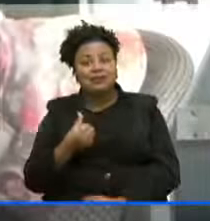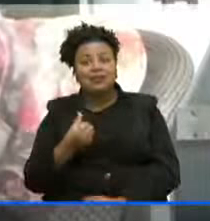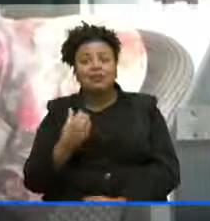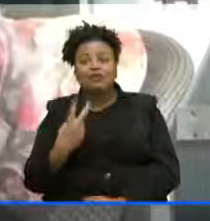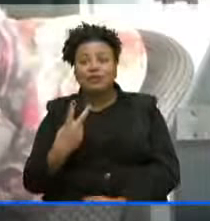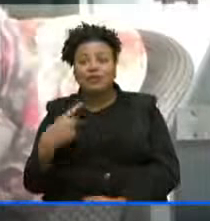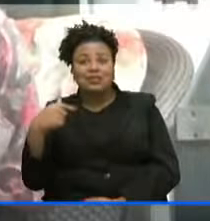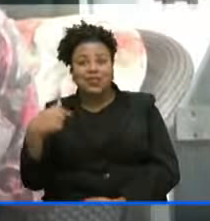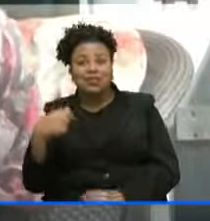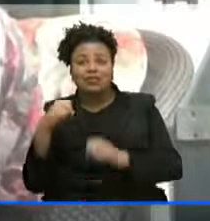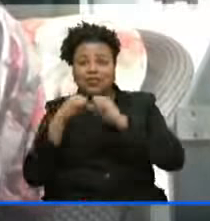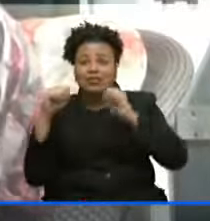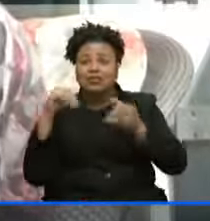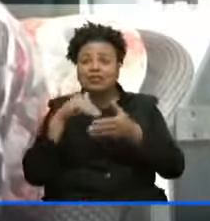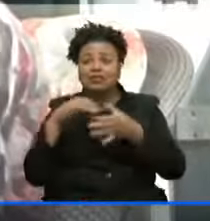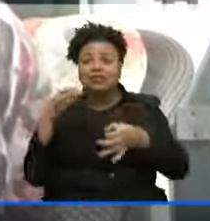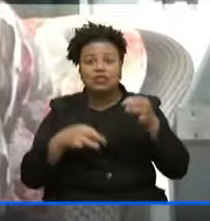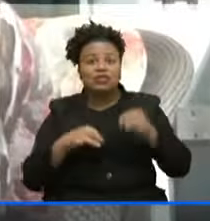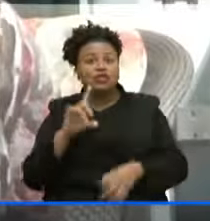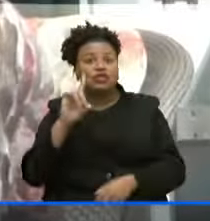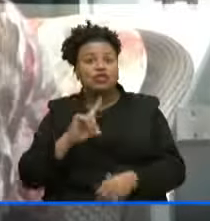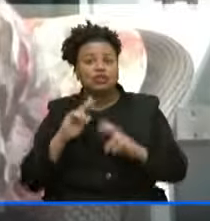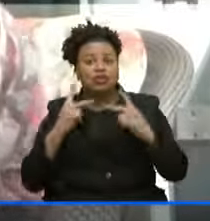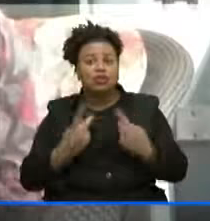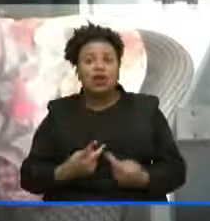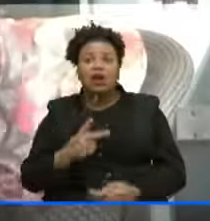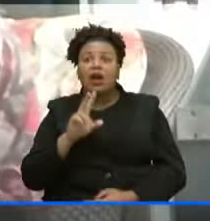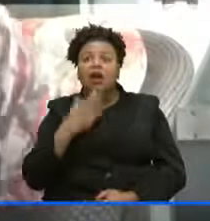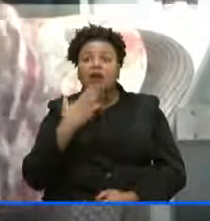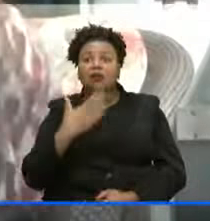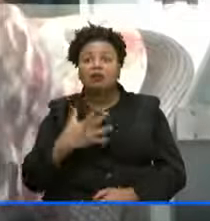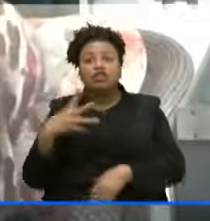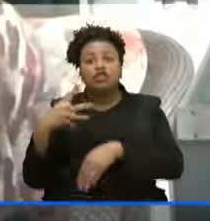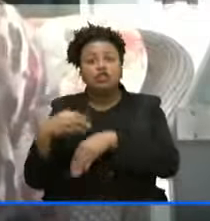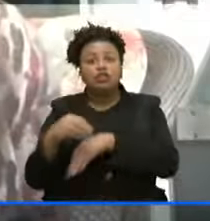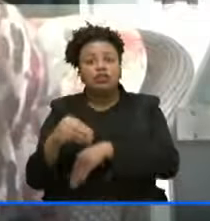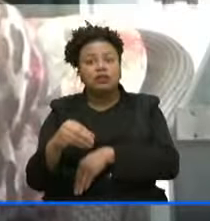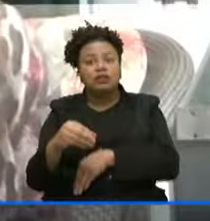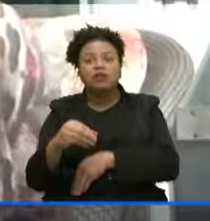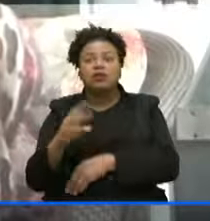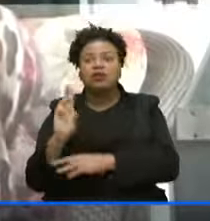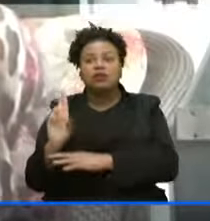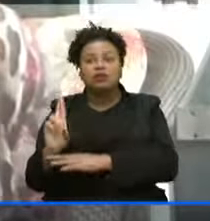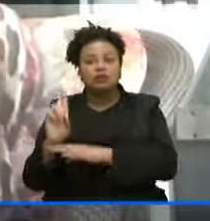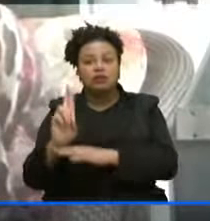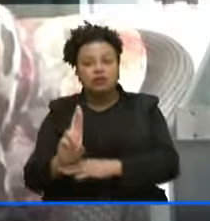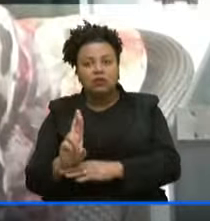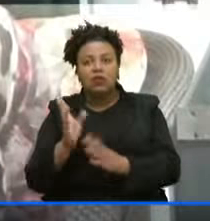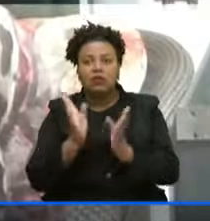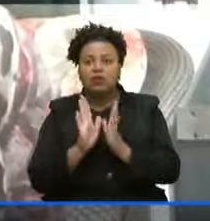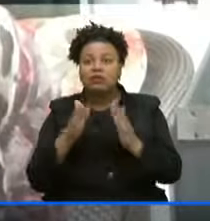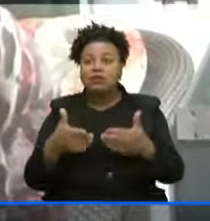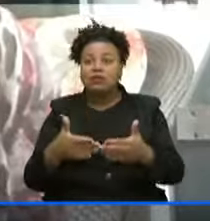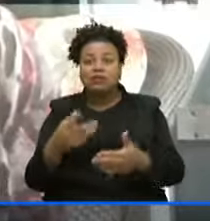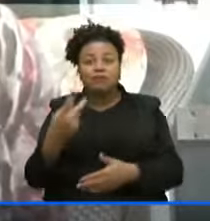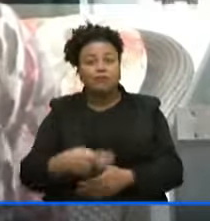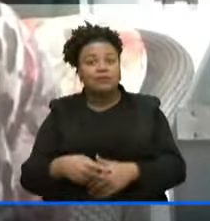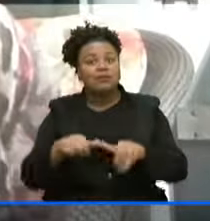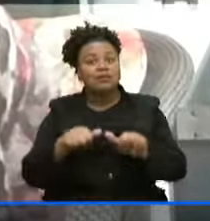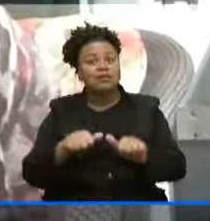627 da Secretaria Estadual de Justiça e Direitos Humanos, que trata da solicitação da indicação de representante de comissão da